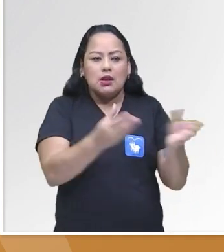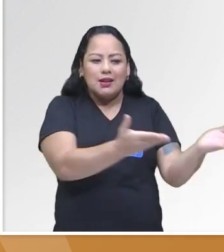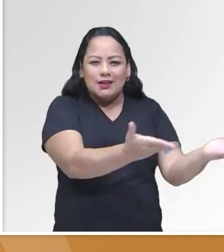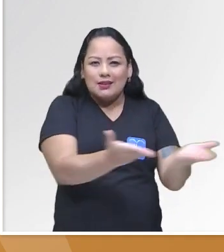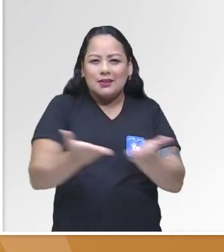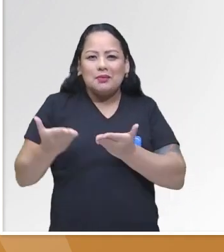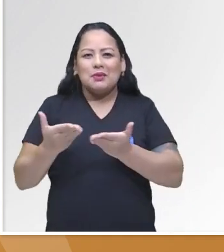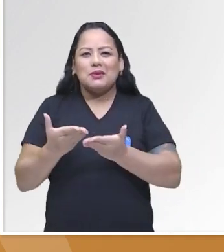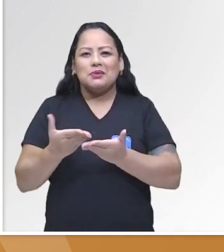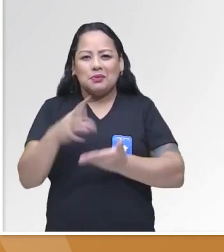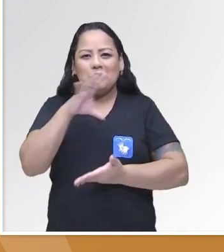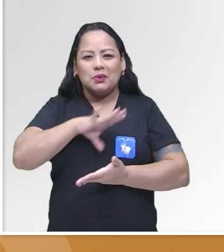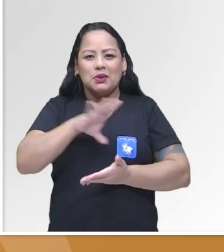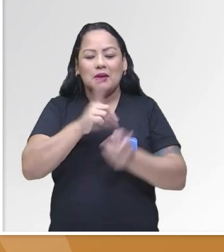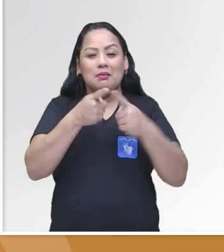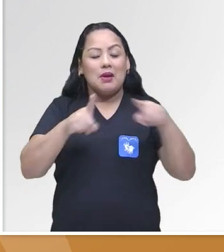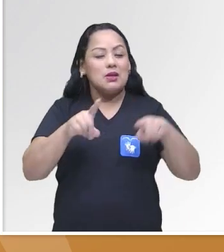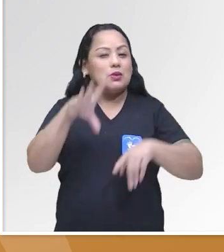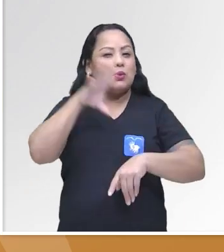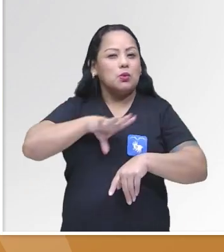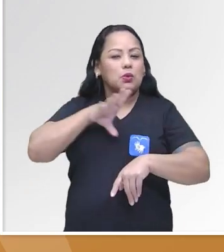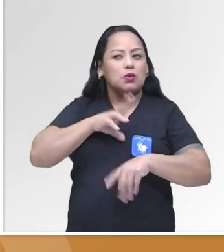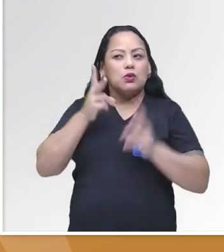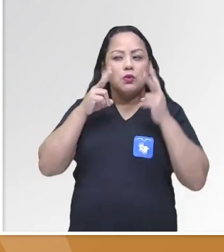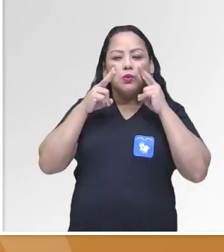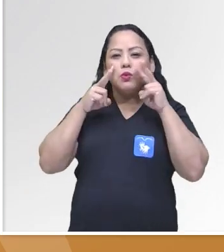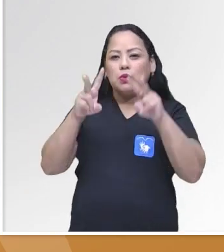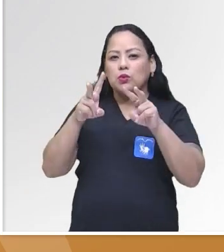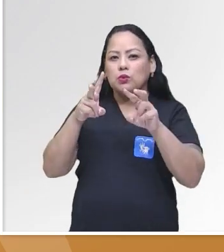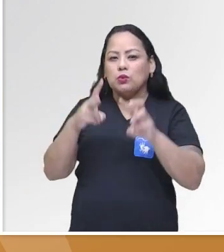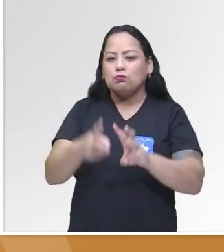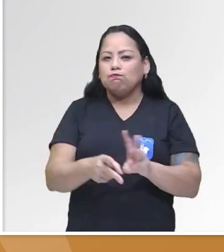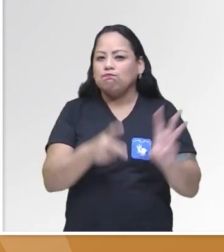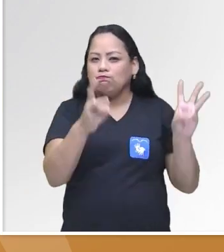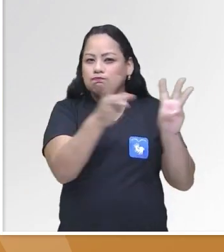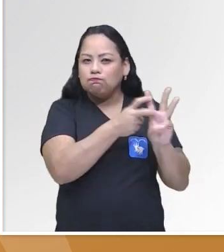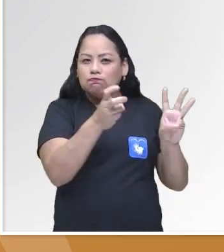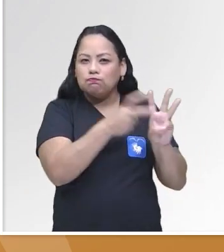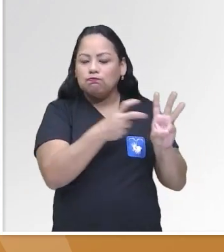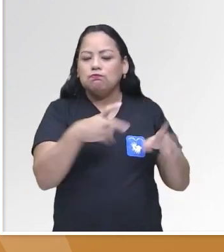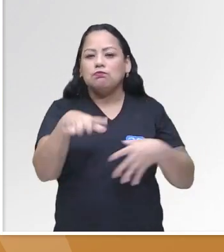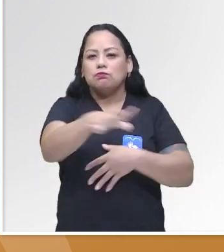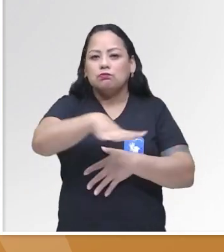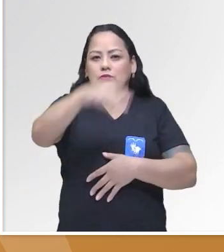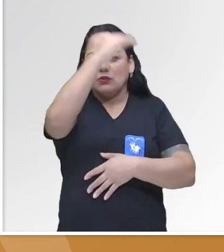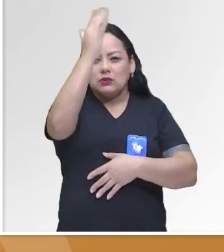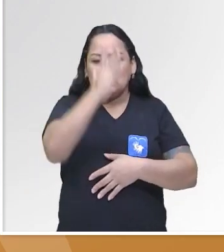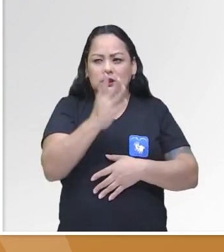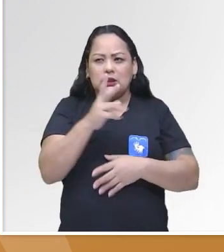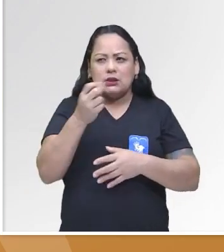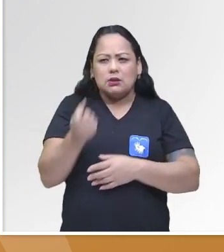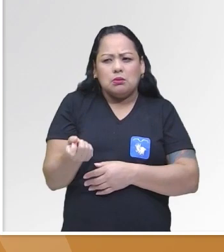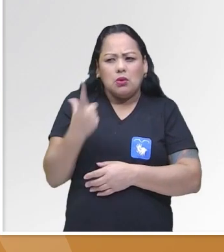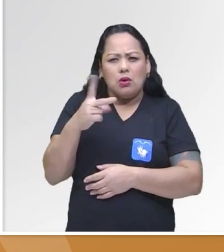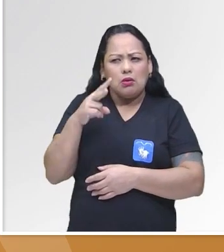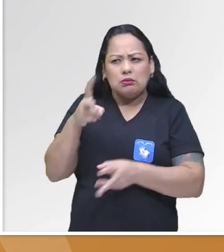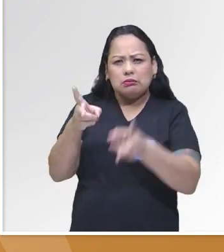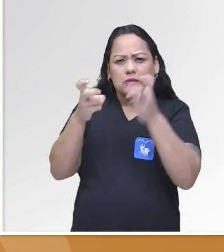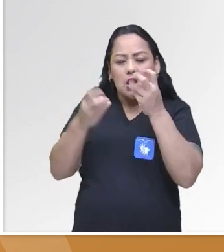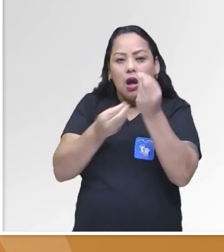colonizador. Já o colonizador olhou para os nativos do território brasileiro com certa estranheza,